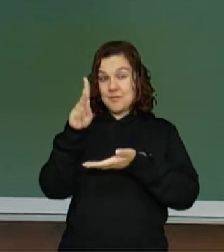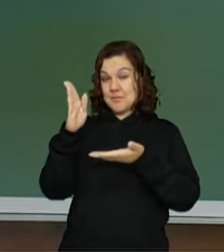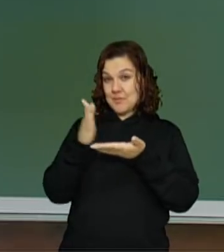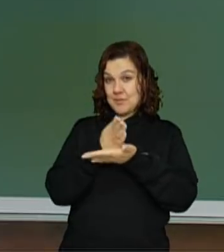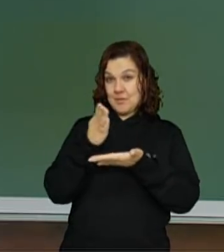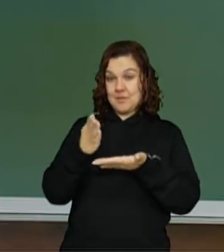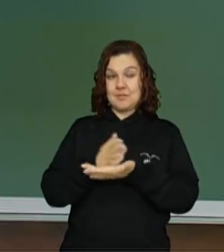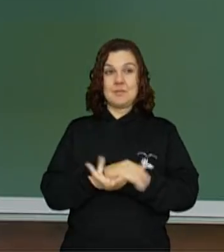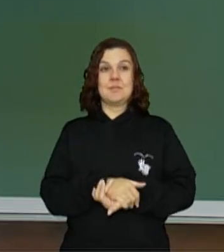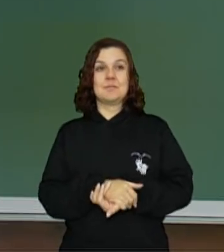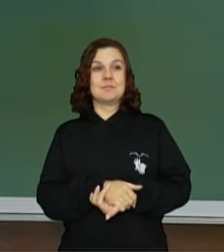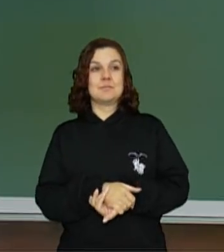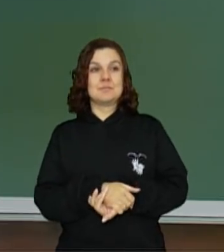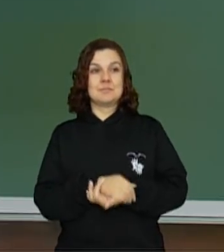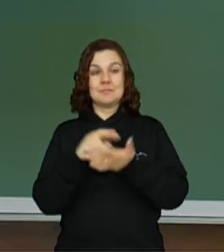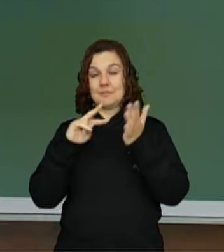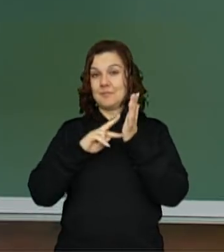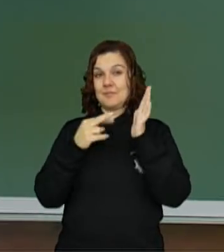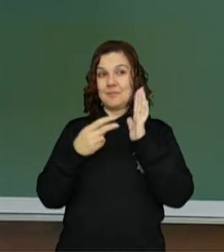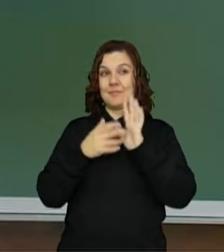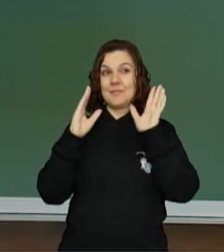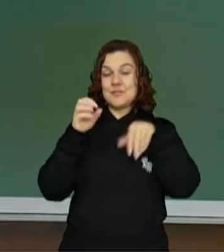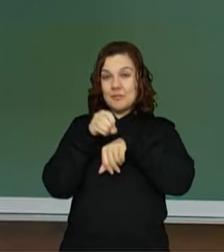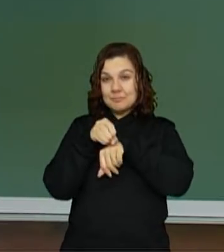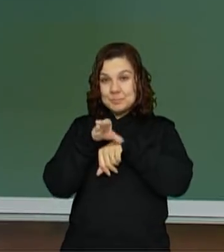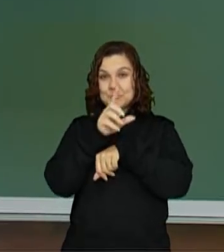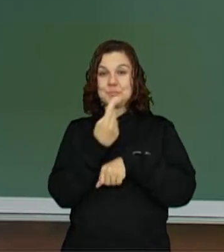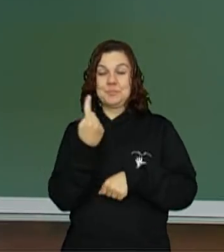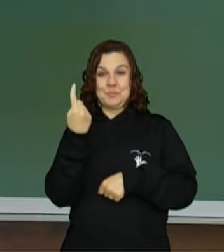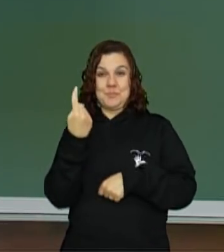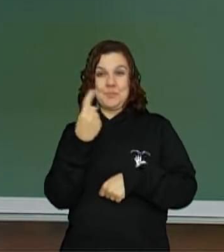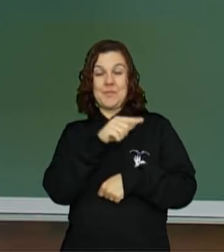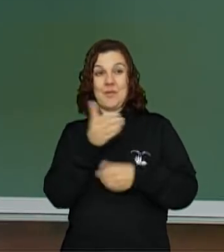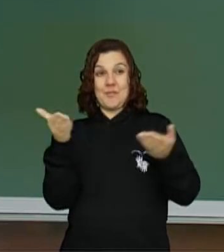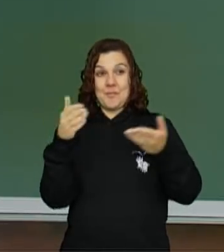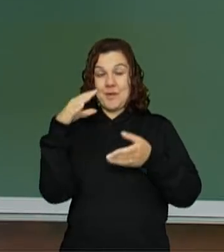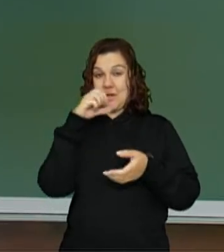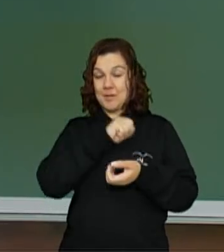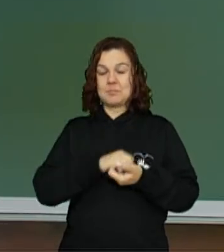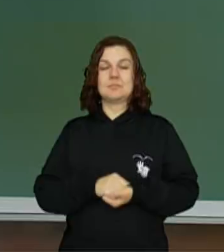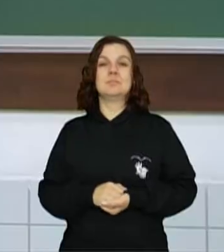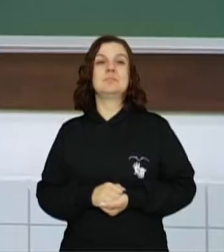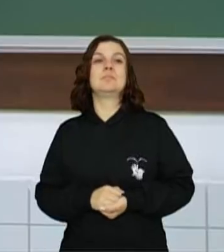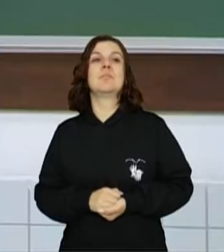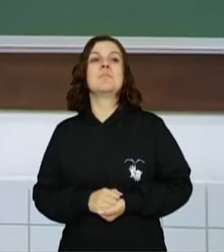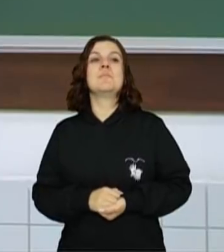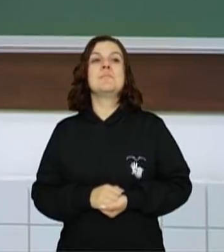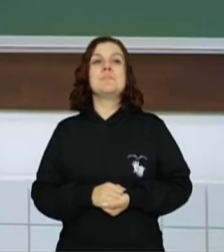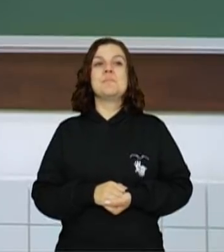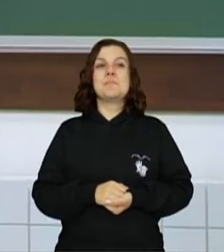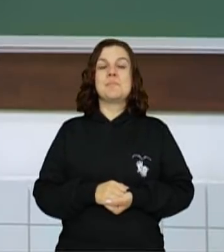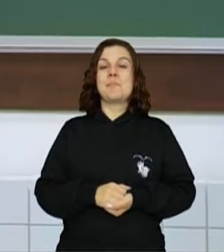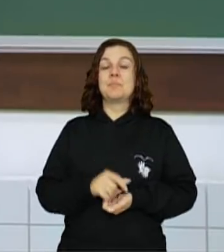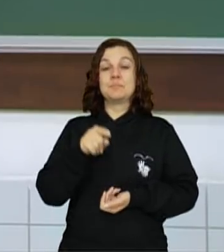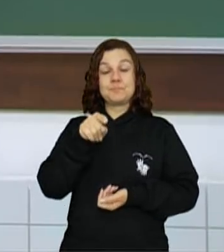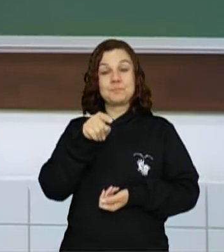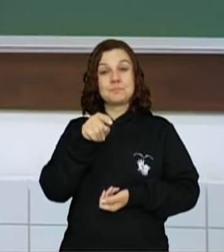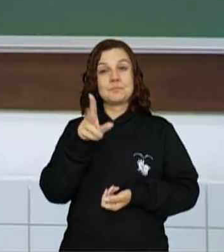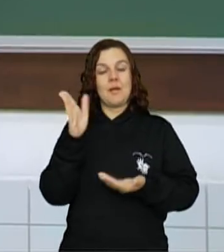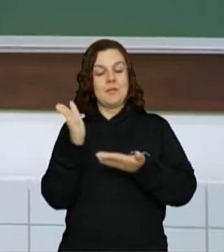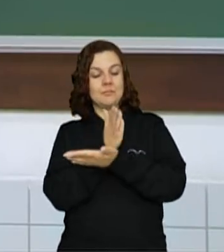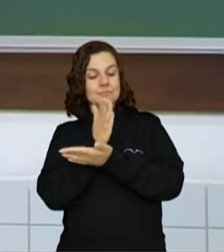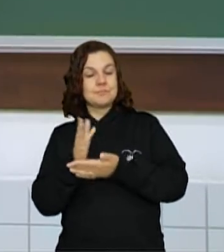caderno o sentido disso, que eu já dei uma dica. Vamos lá? Mas é claro, você vai definir essas